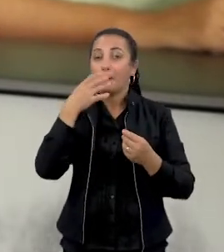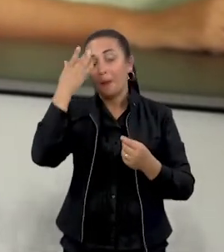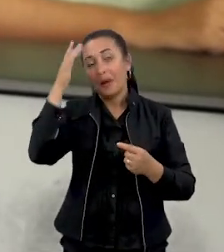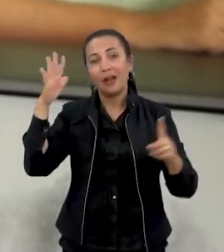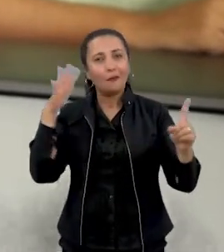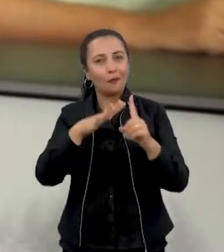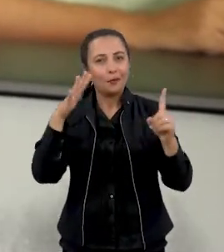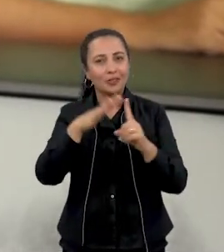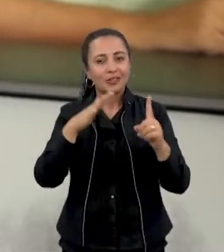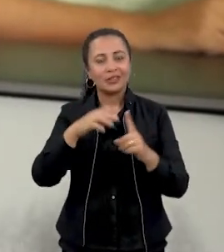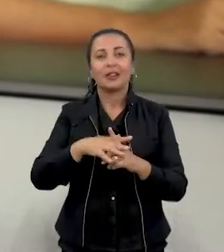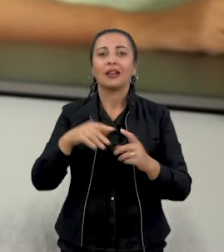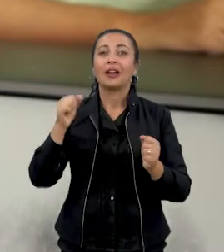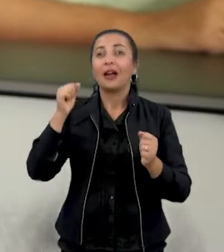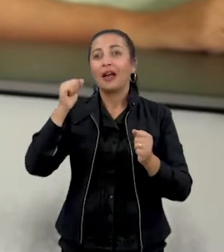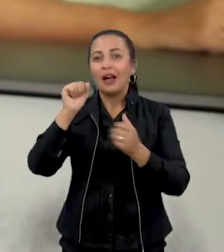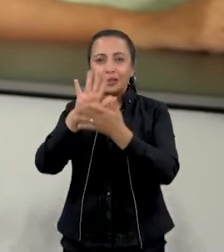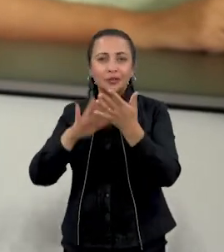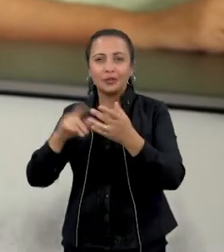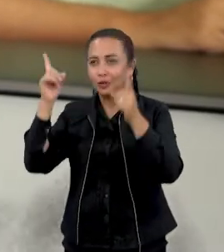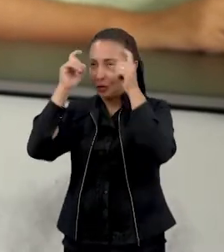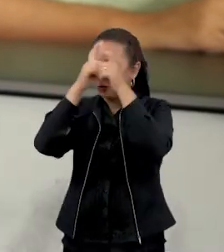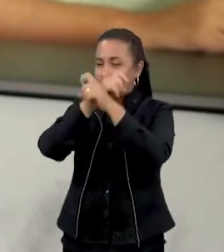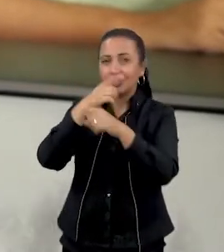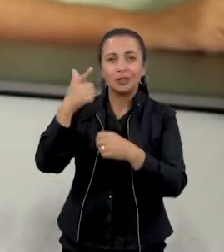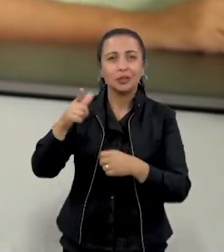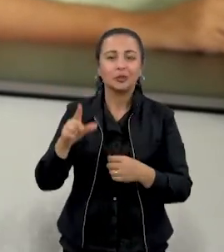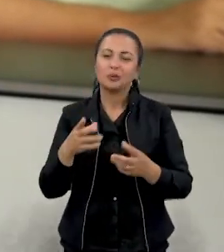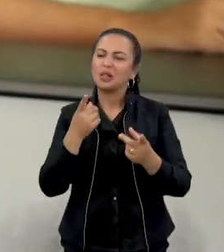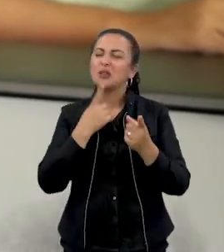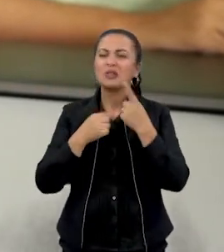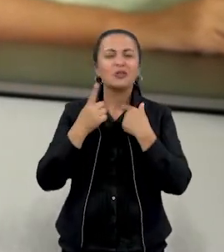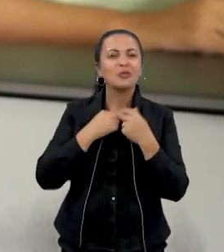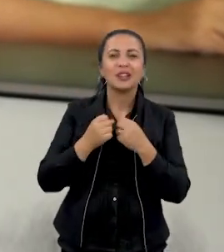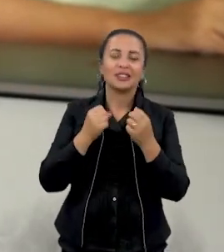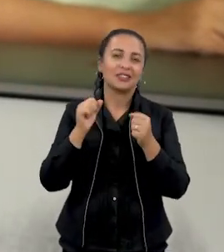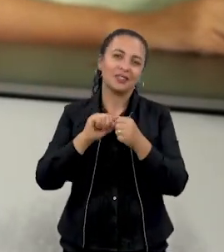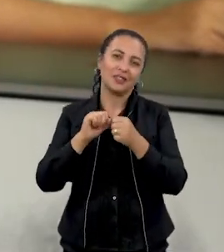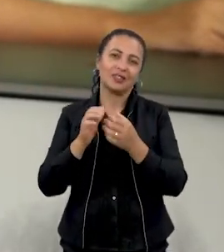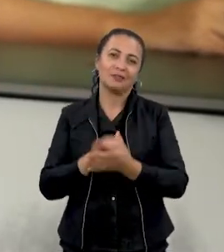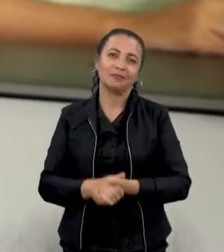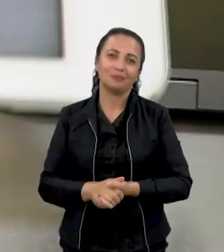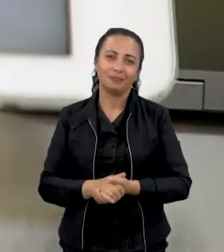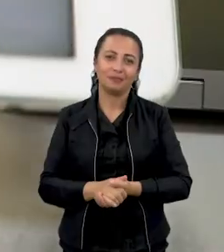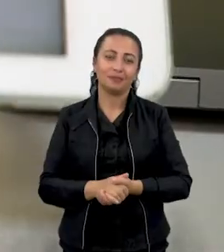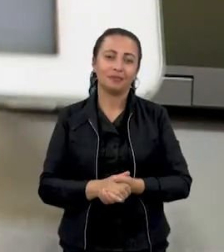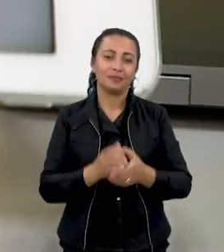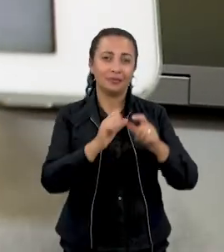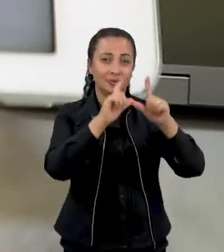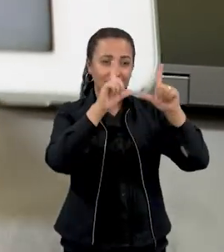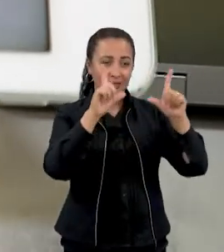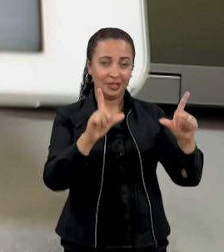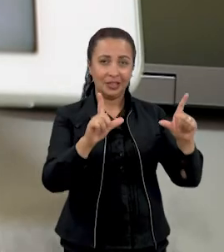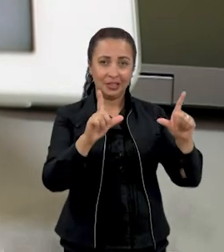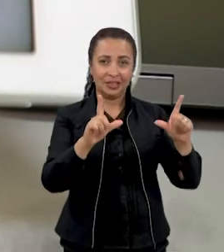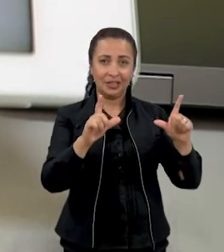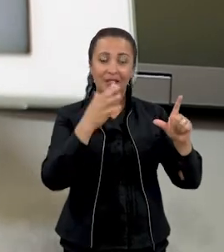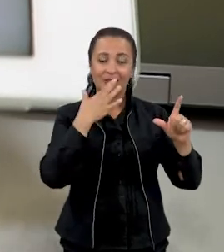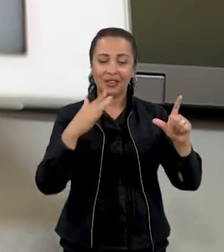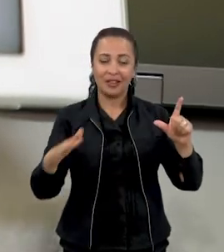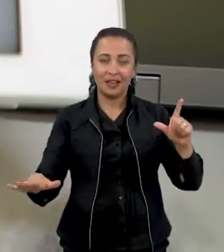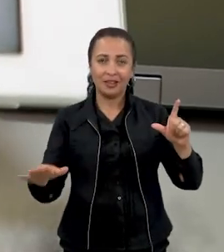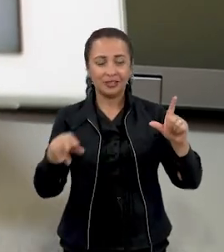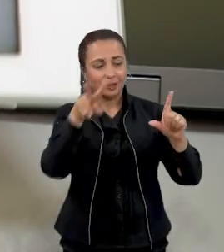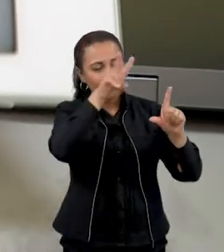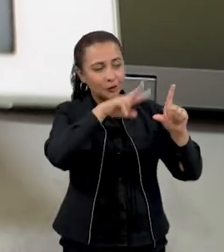de incentivar a criança a fazer essas atividades difíceis e que ela não tem muita vontade de executar. Essa é a tela da criança,